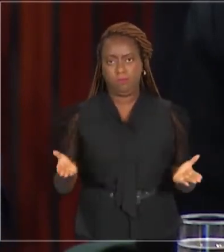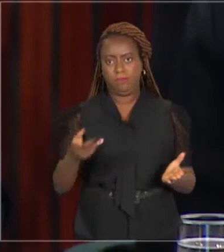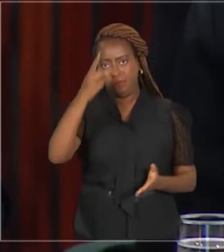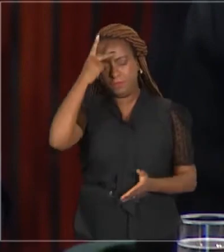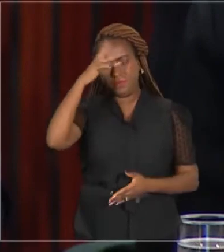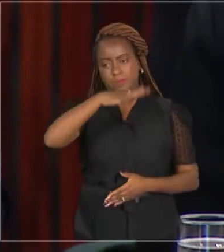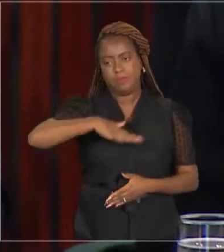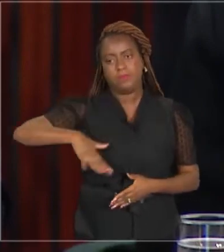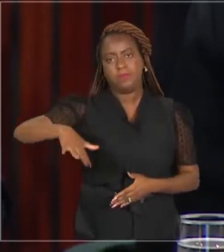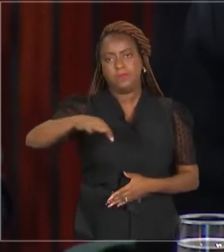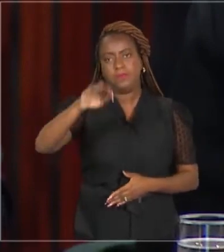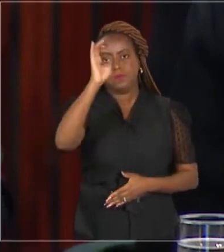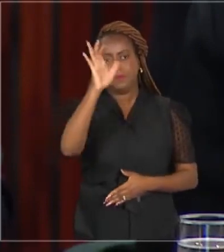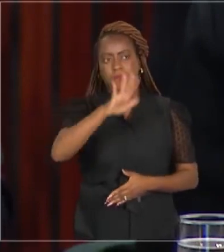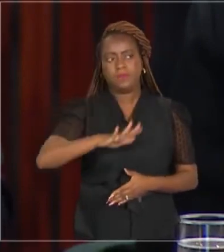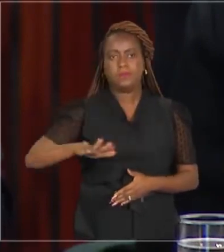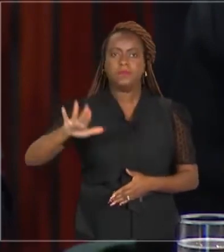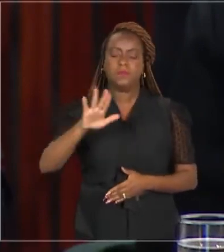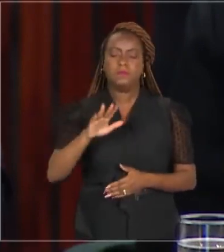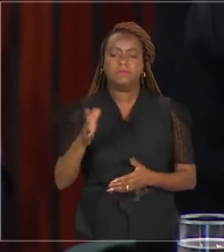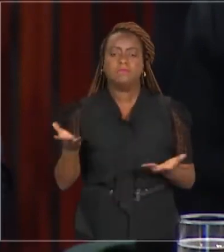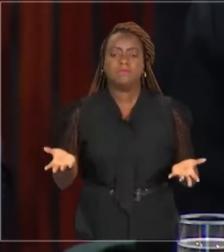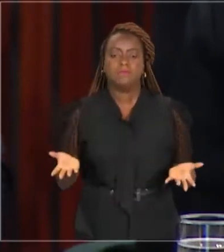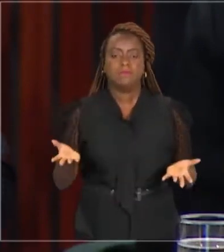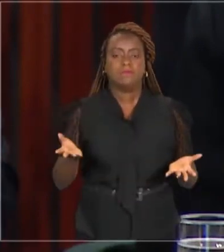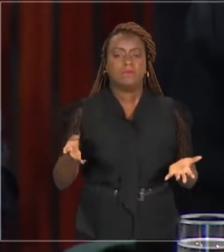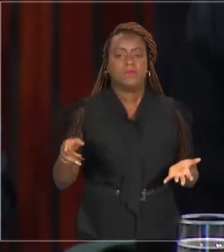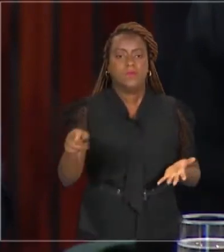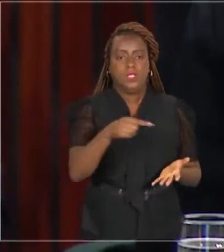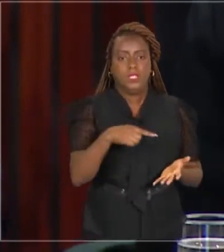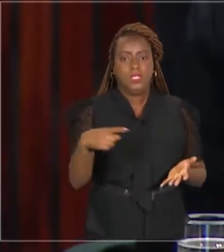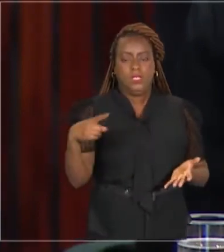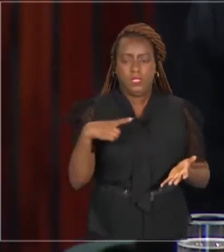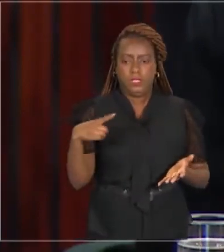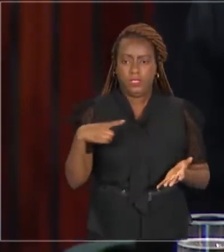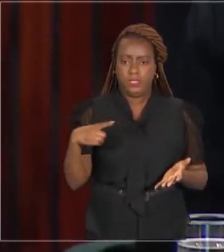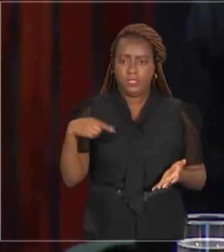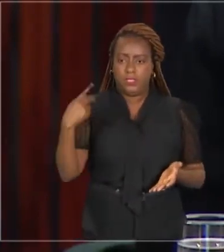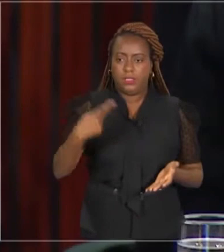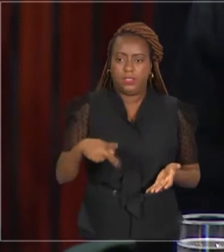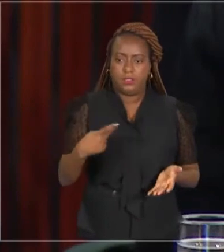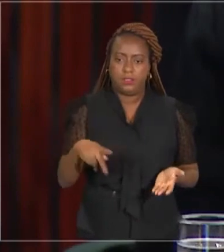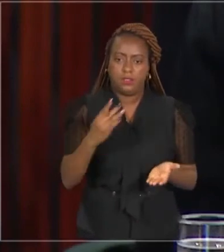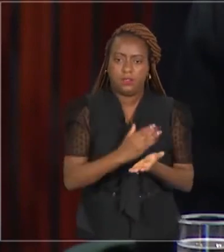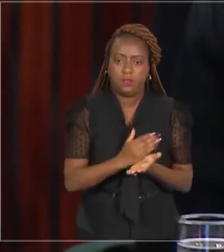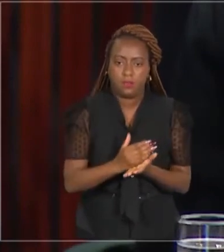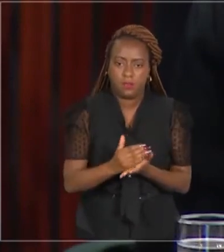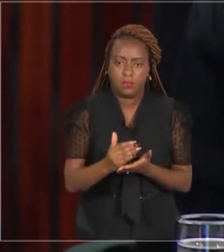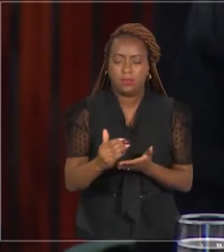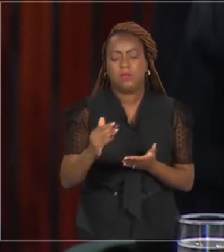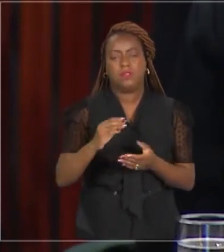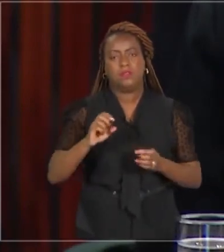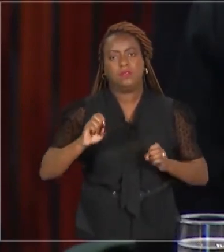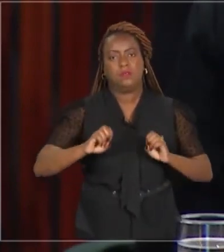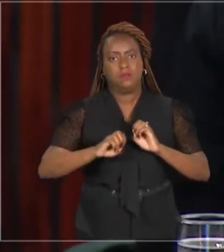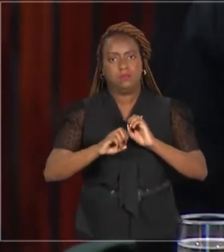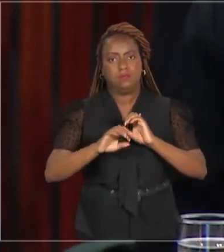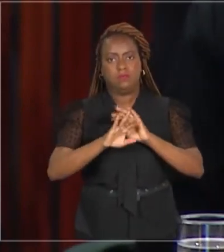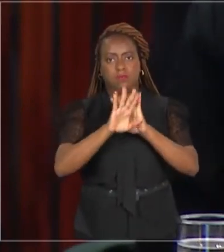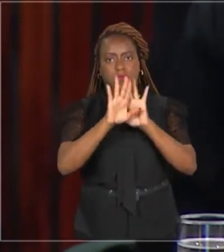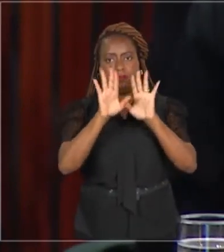eleitores é do Brasil nós temos a partir desse início do ciclo de Transparência